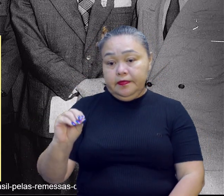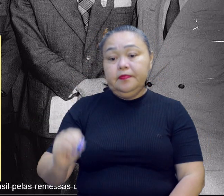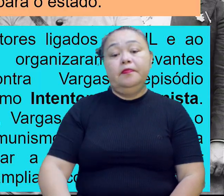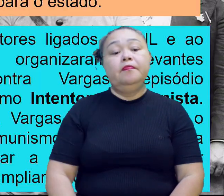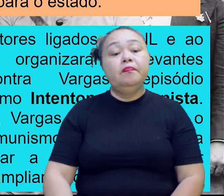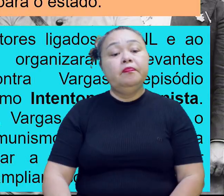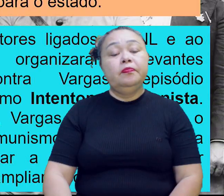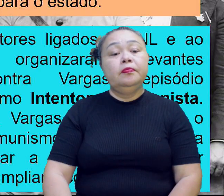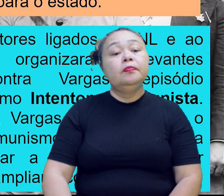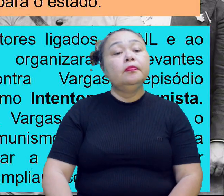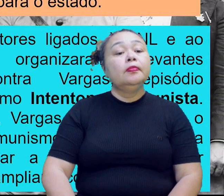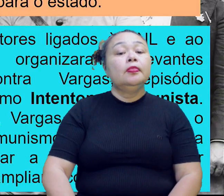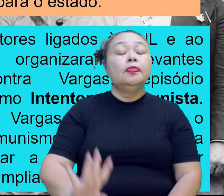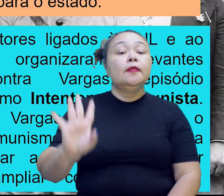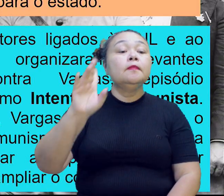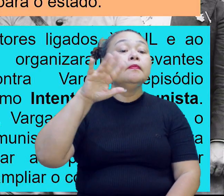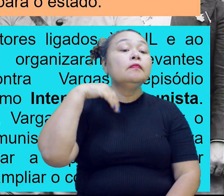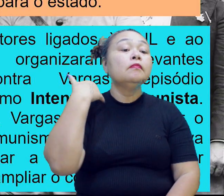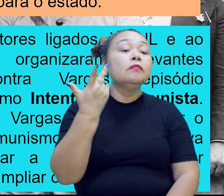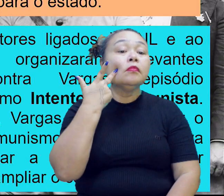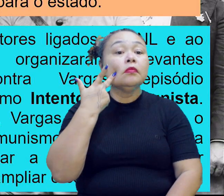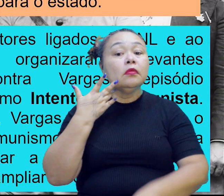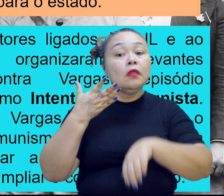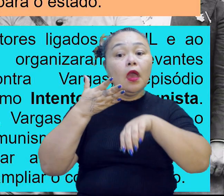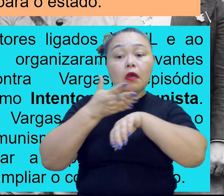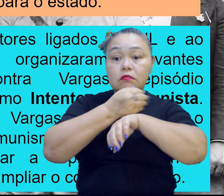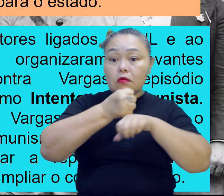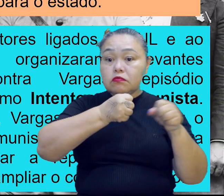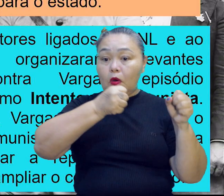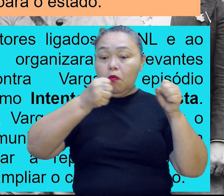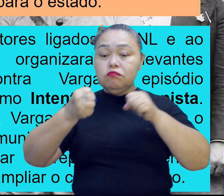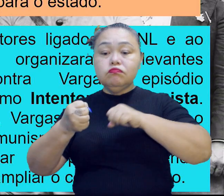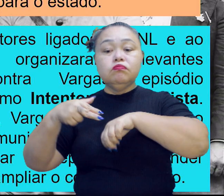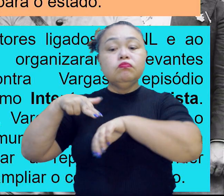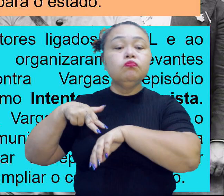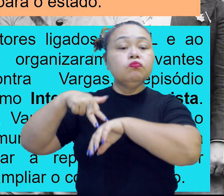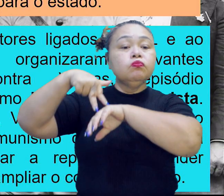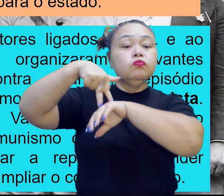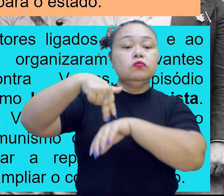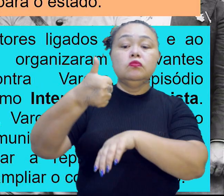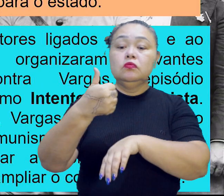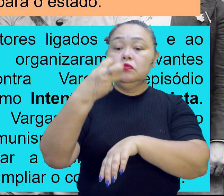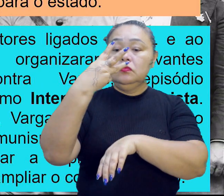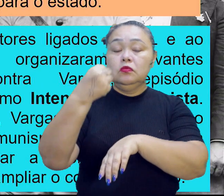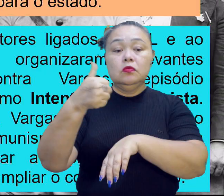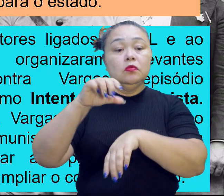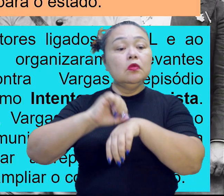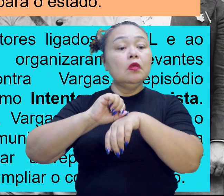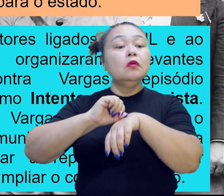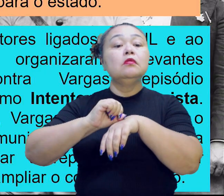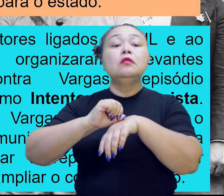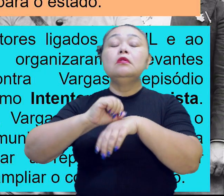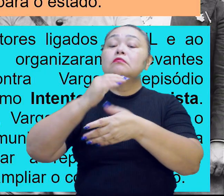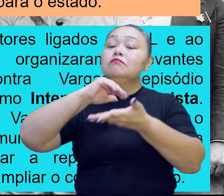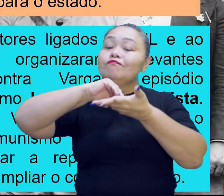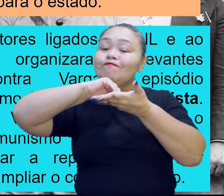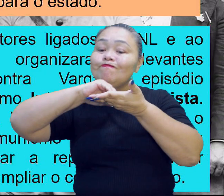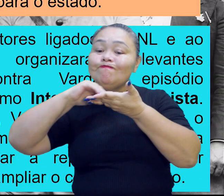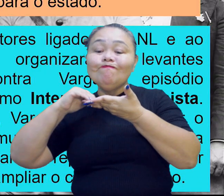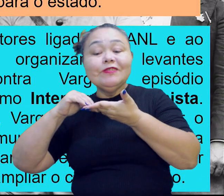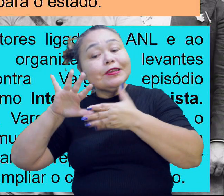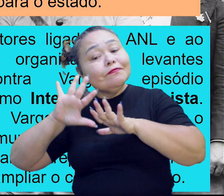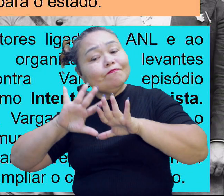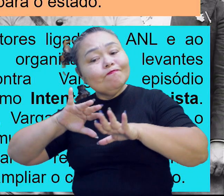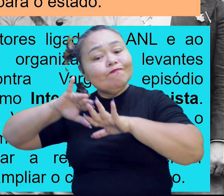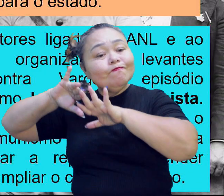1930. Ao assumir em 1930, Vargas suspendeu a Constituição de